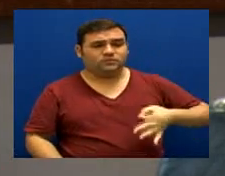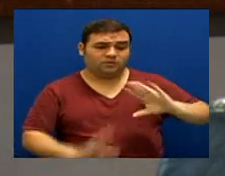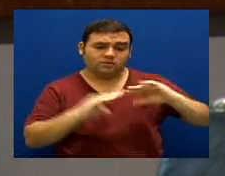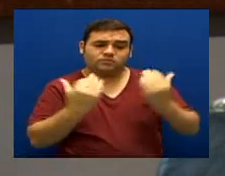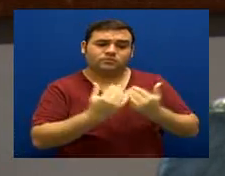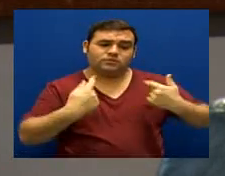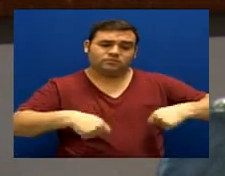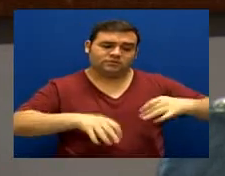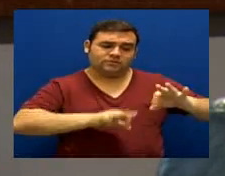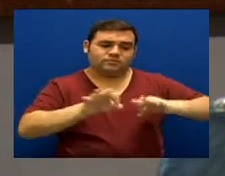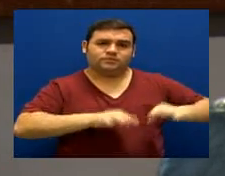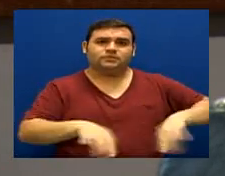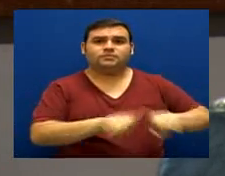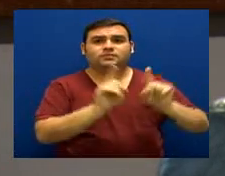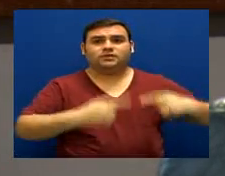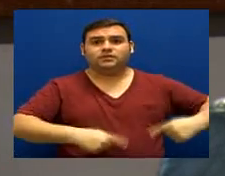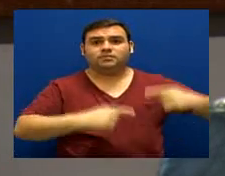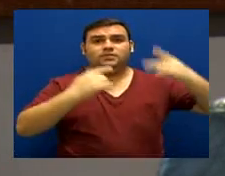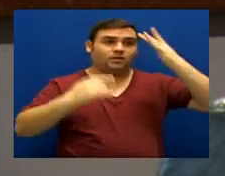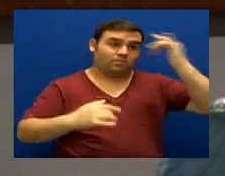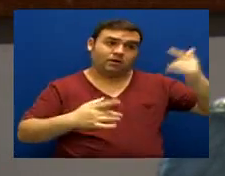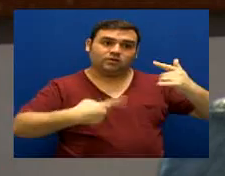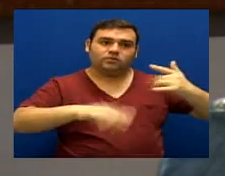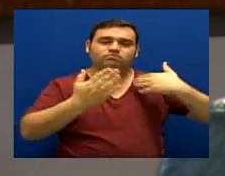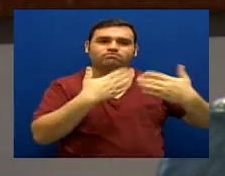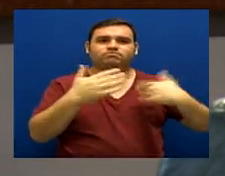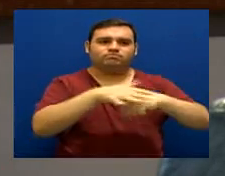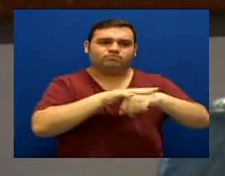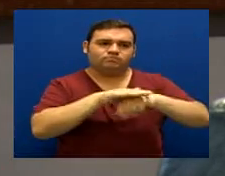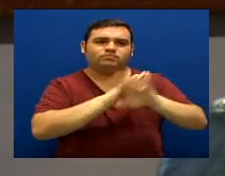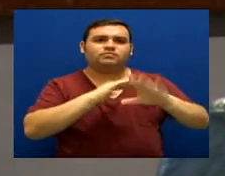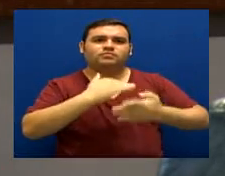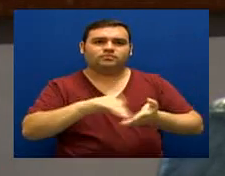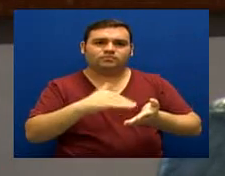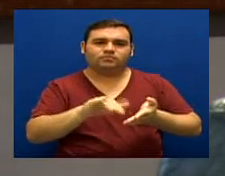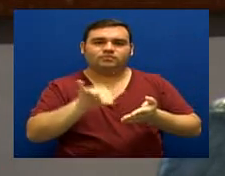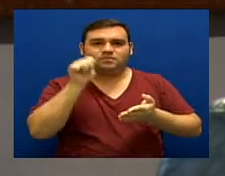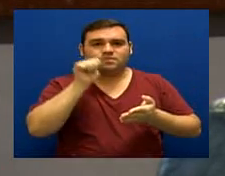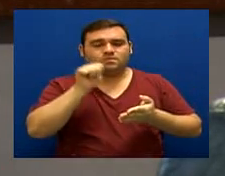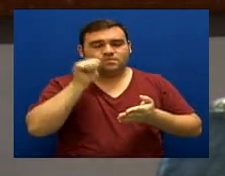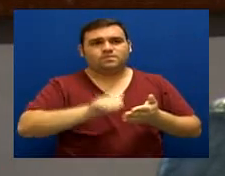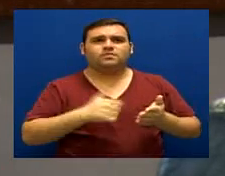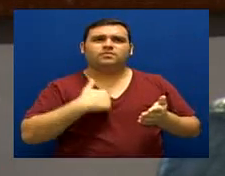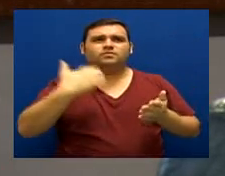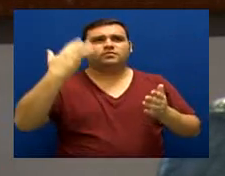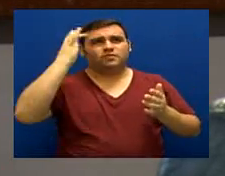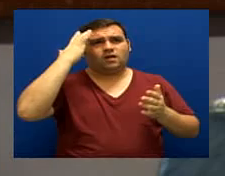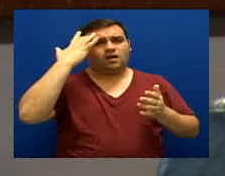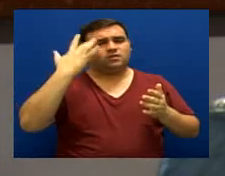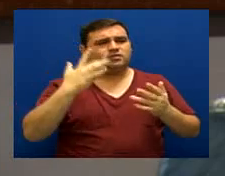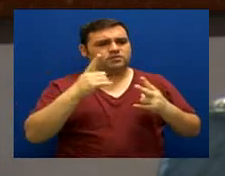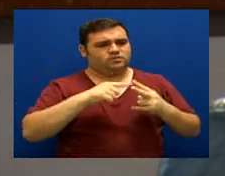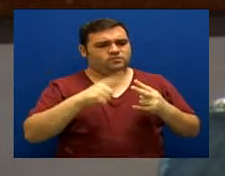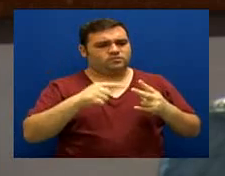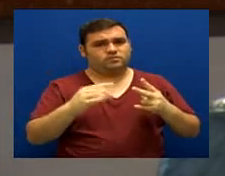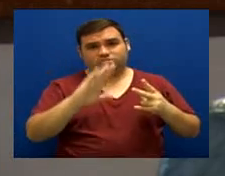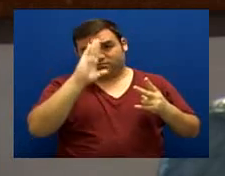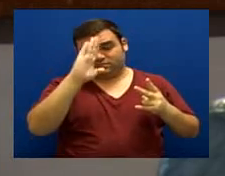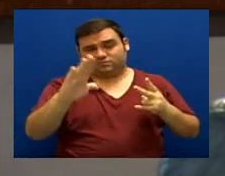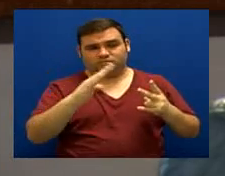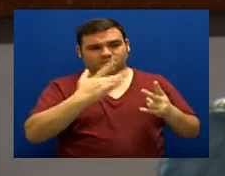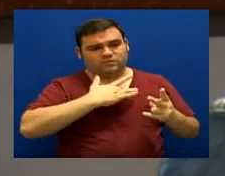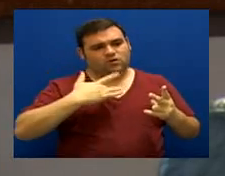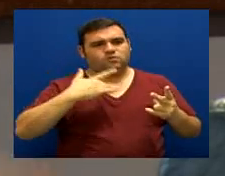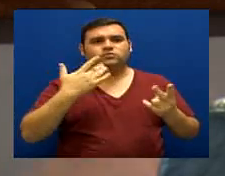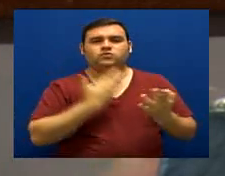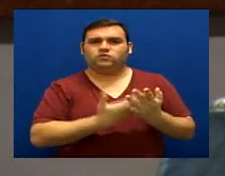tem que estar preparada para esse debate amanhã estaremos conversando com a secretária eu penso que 22 setores fundamentais